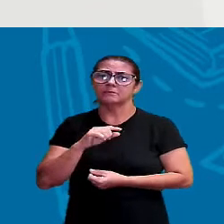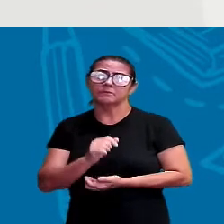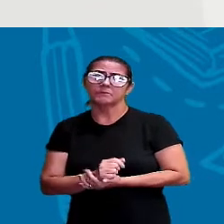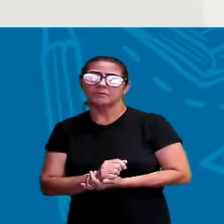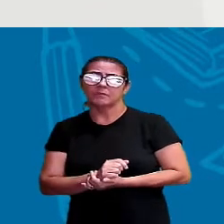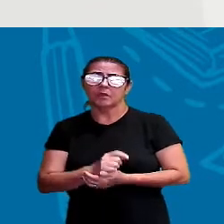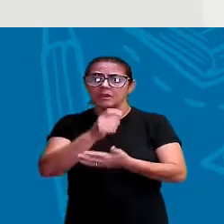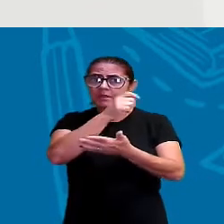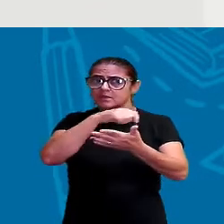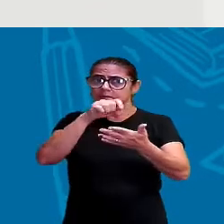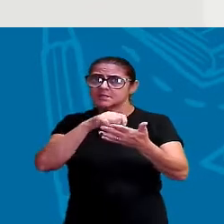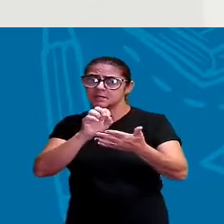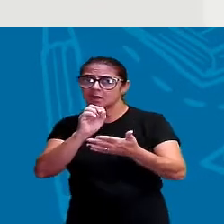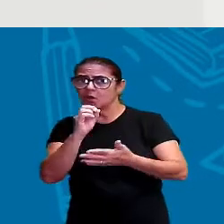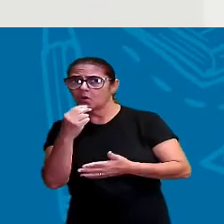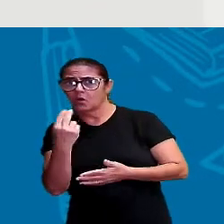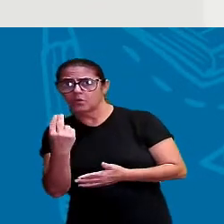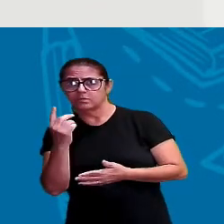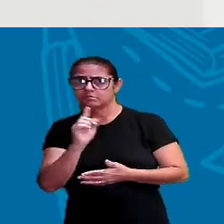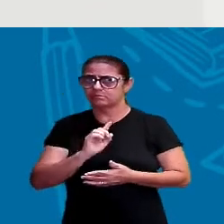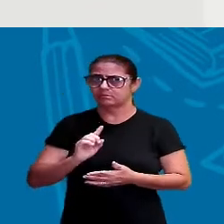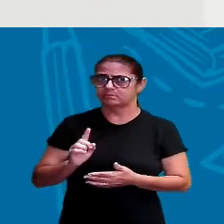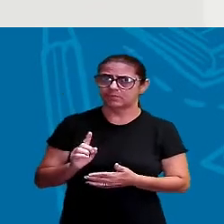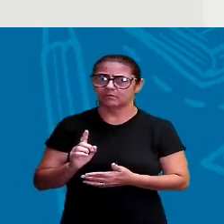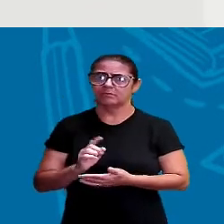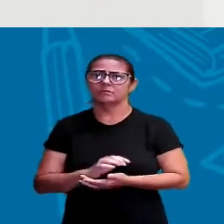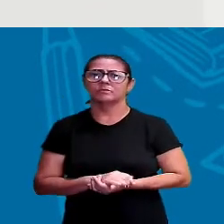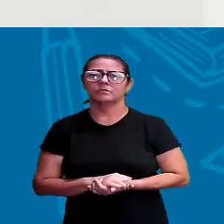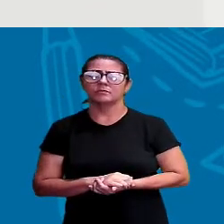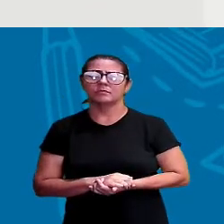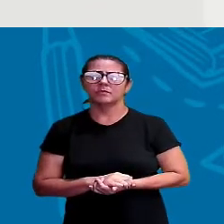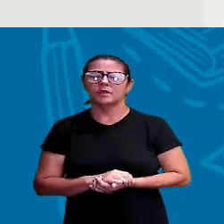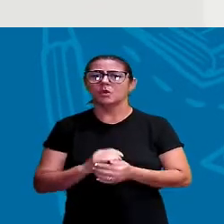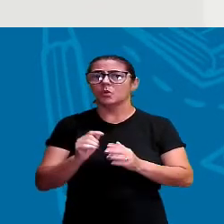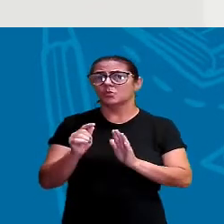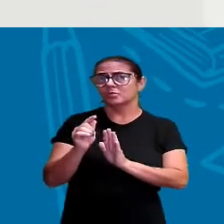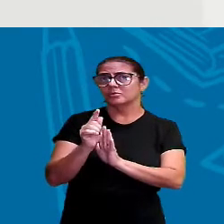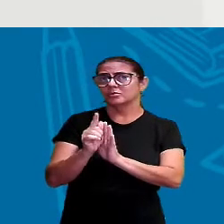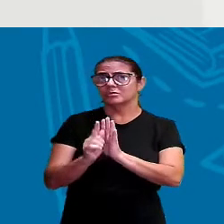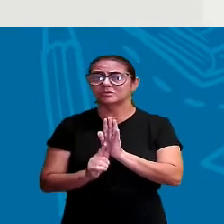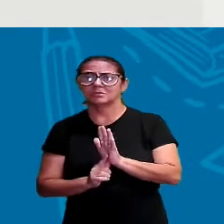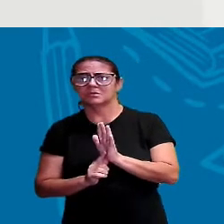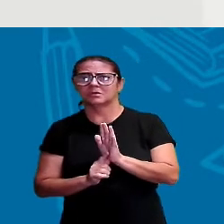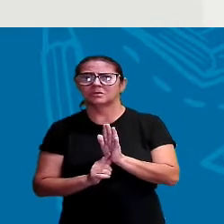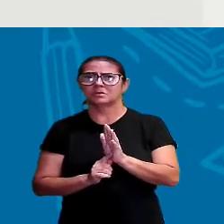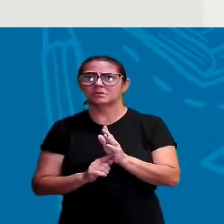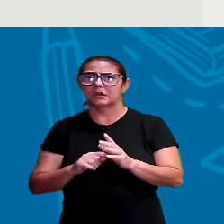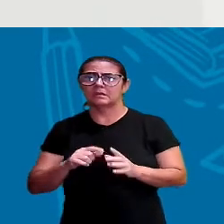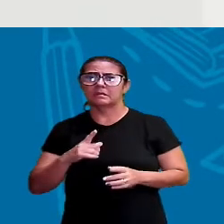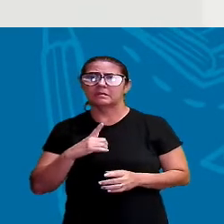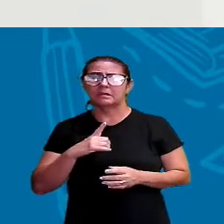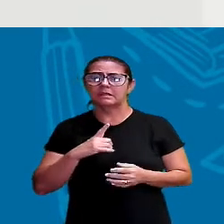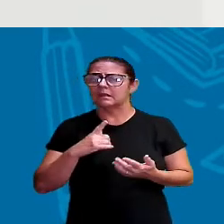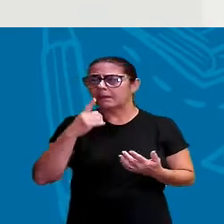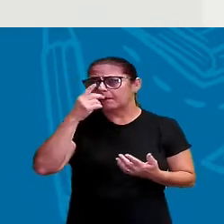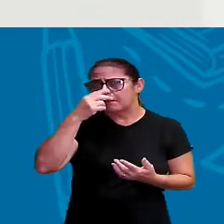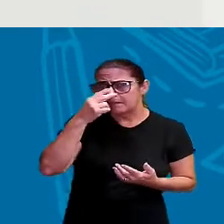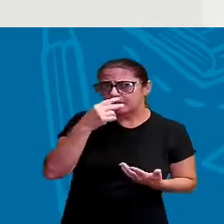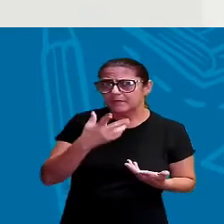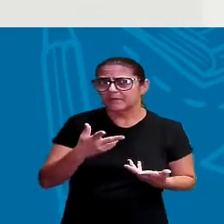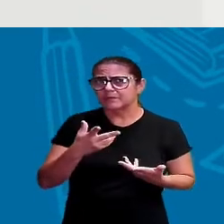Agora, na língua inglesa, essas características dos gêneros, elas não se alteram. Então, a mesma coisa